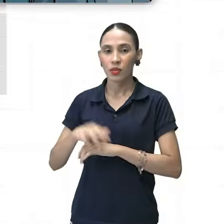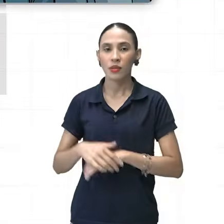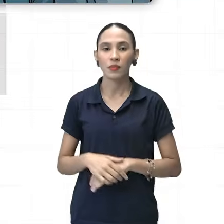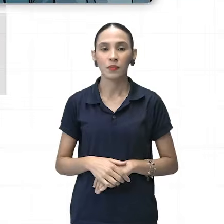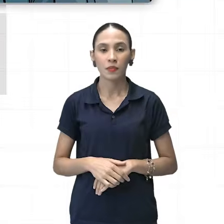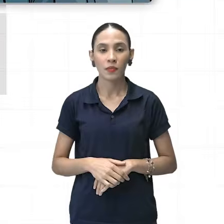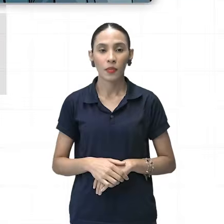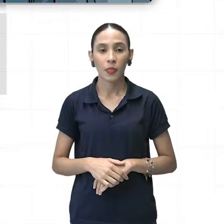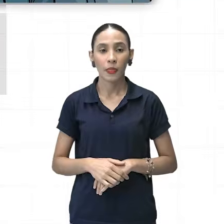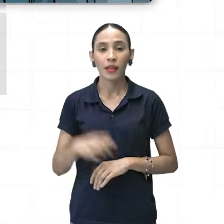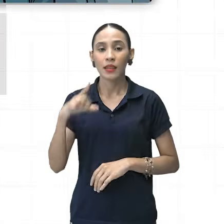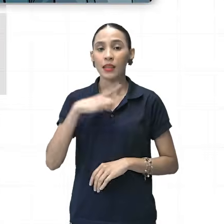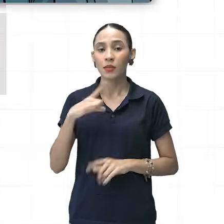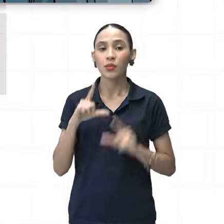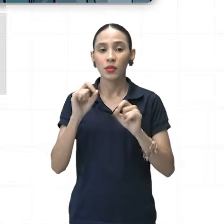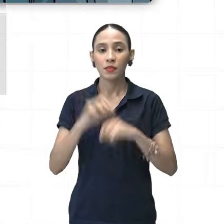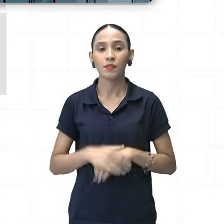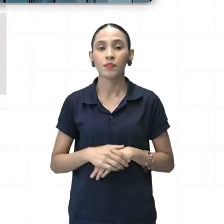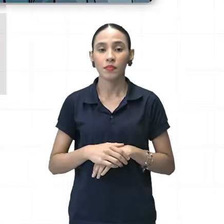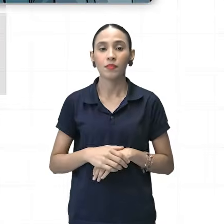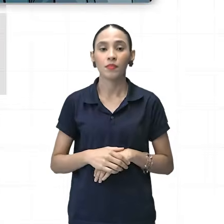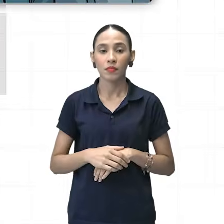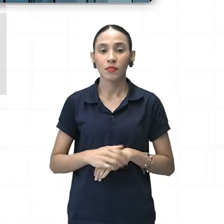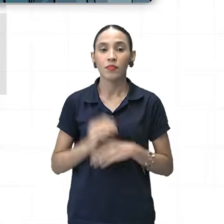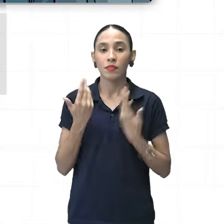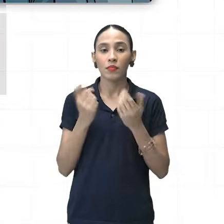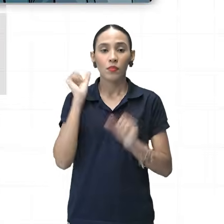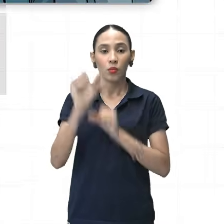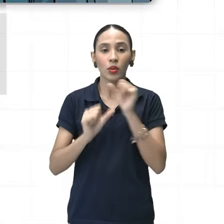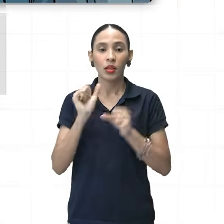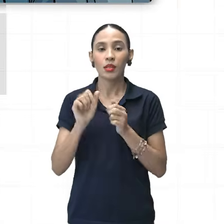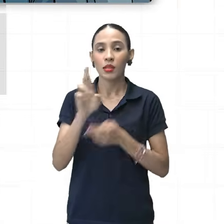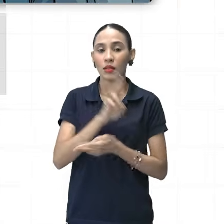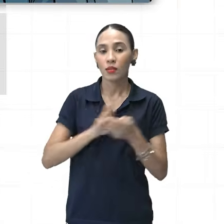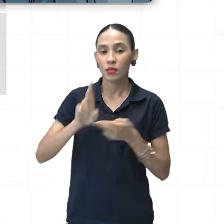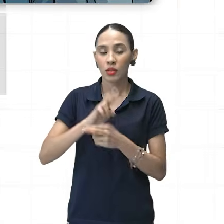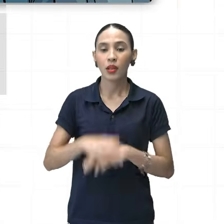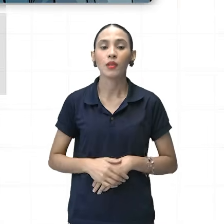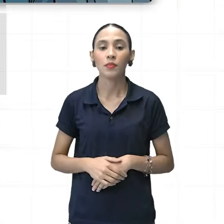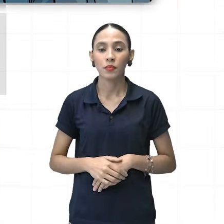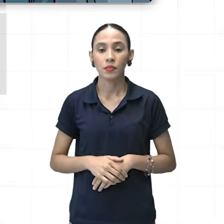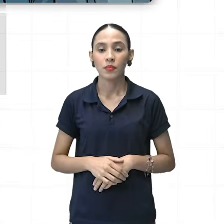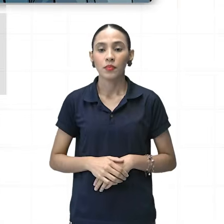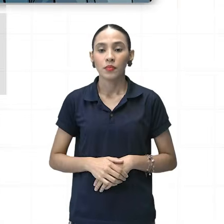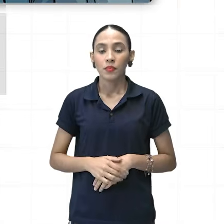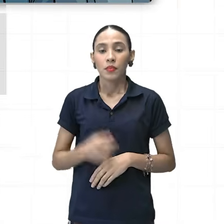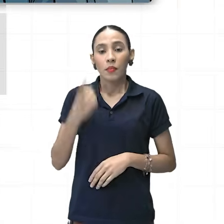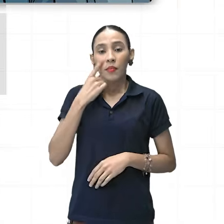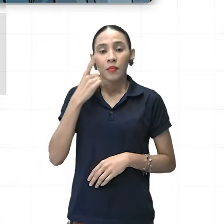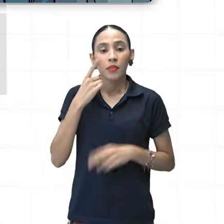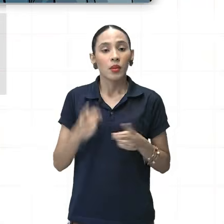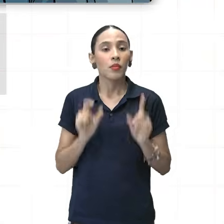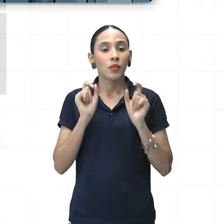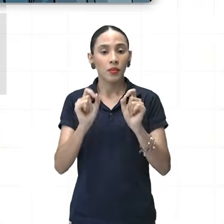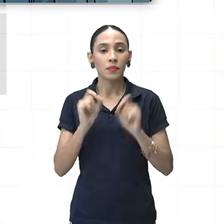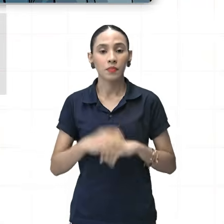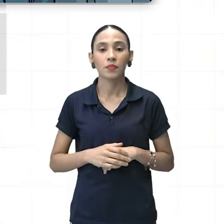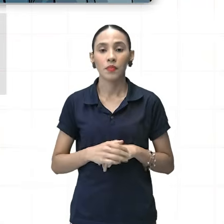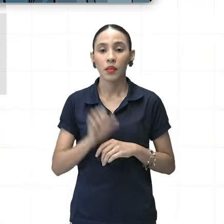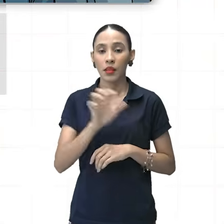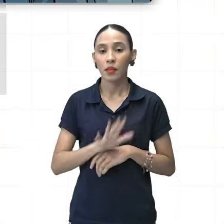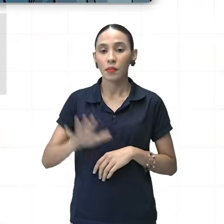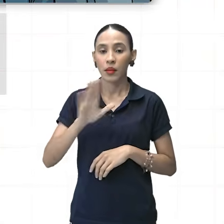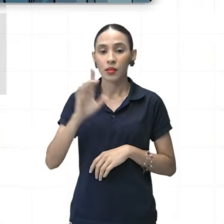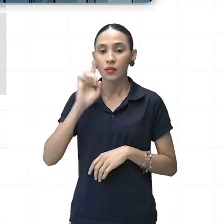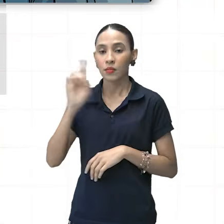comigo. Temos aqui a inspiração para movimentos revolucionários, certo? Vamos observar, aqui nós temos a imagem de